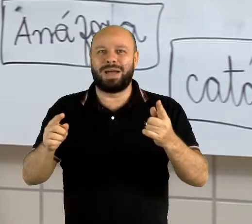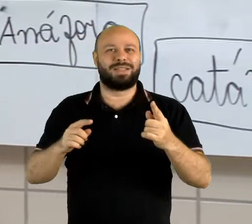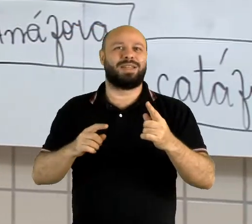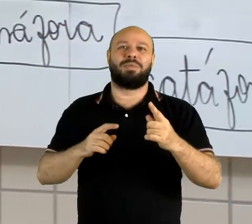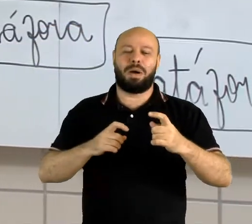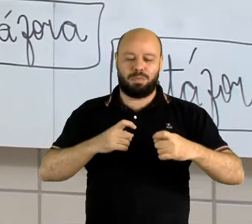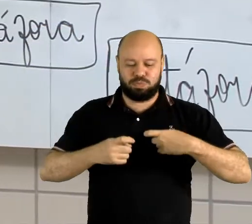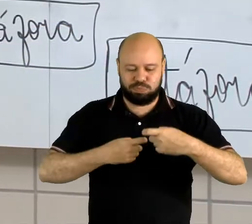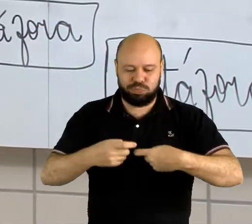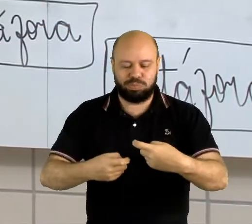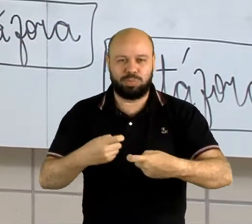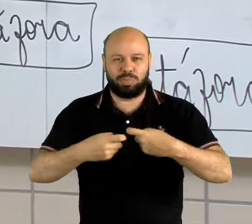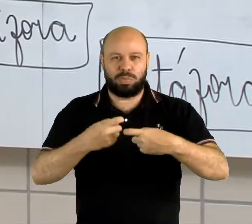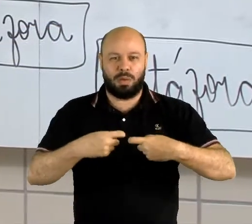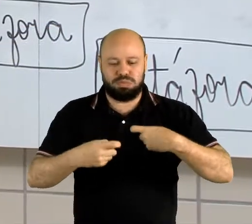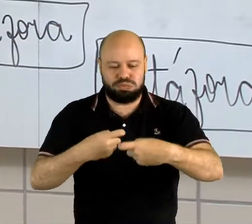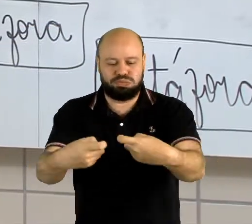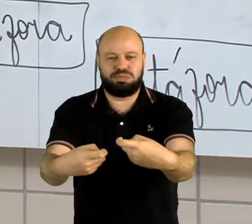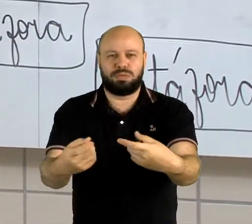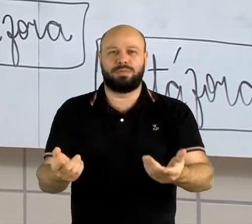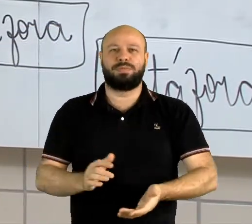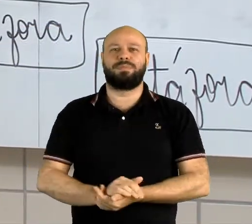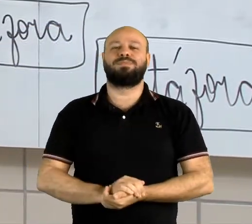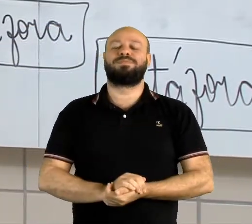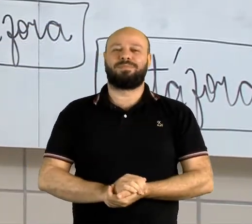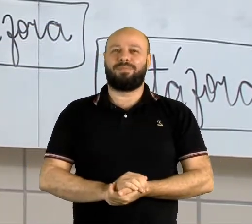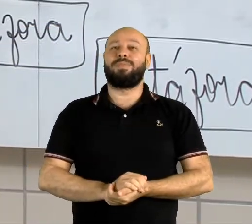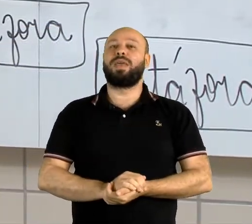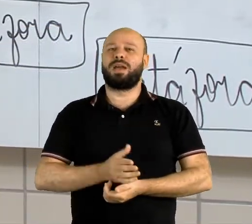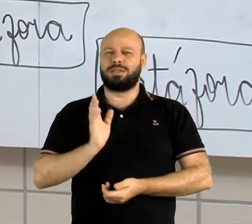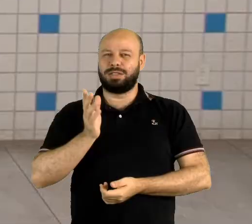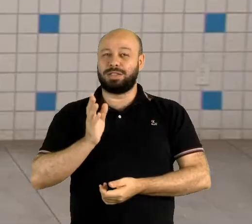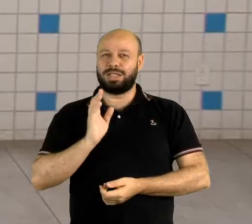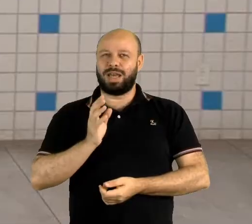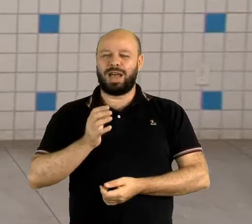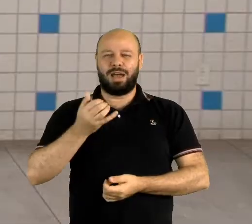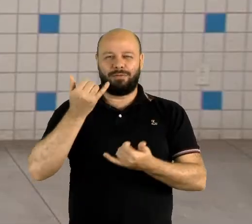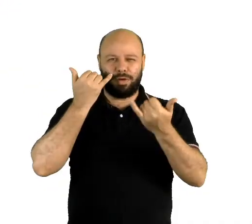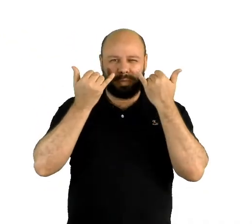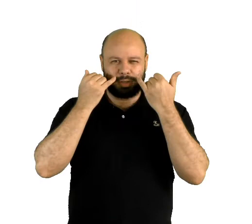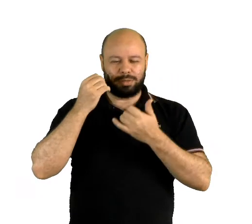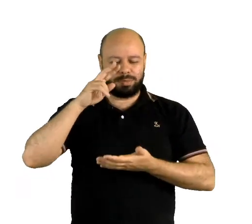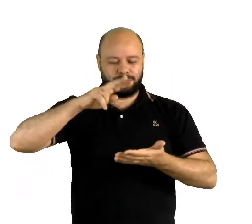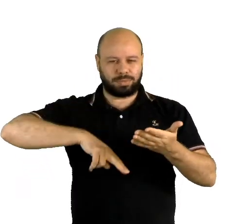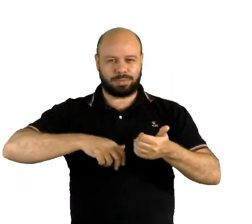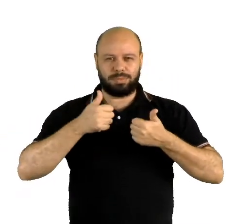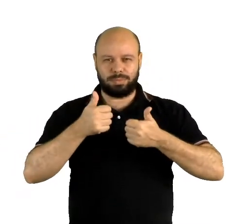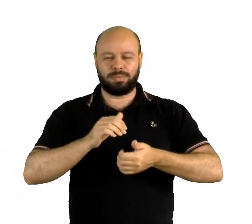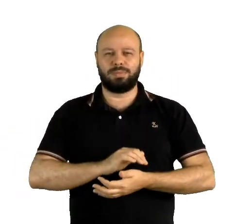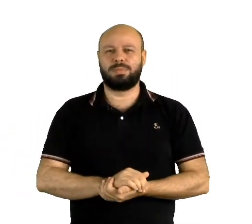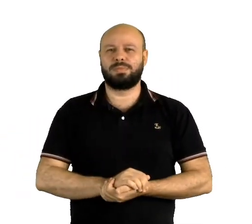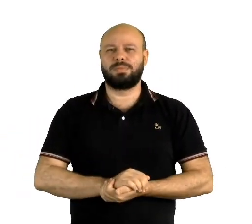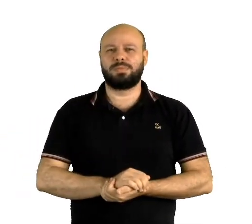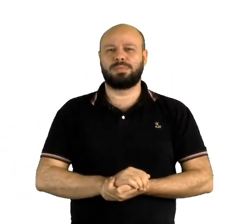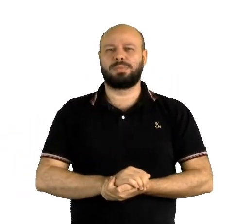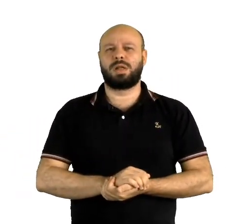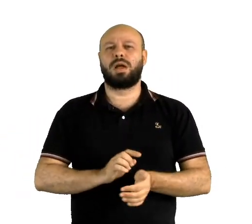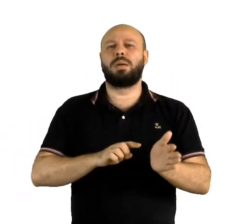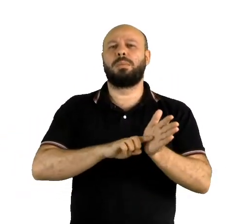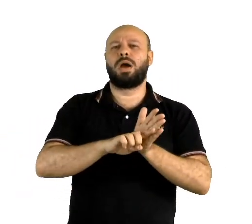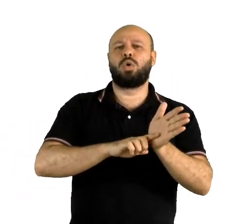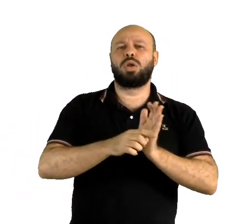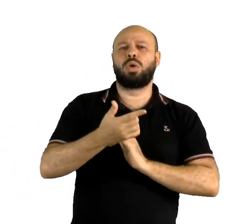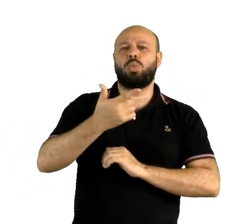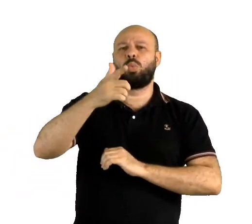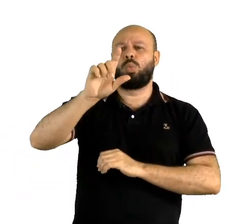reprodução, de acordo com essa informação que nós obtivemos aí na reportagem. A próxima questão é justamente aqui